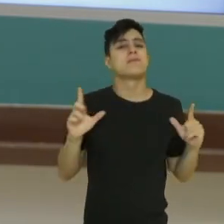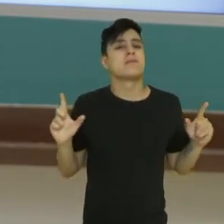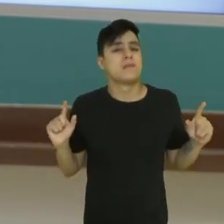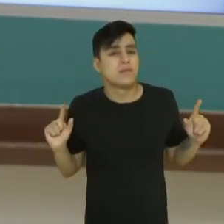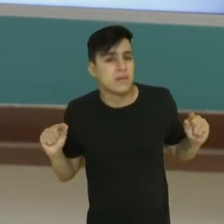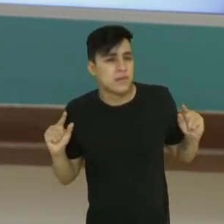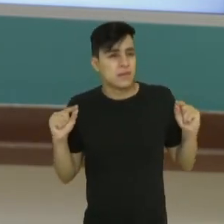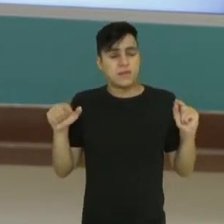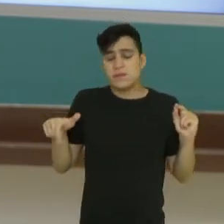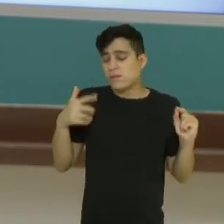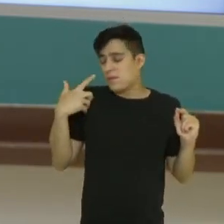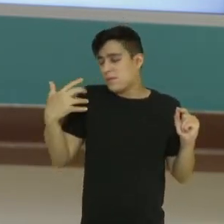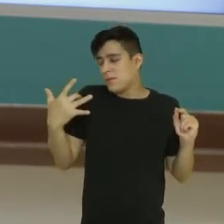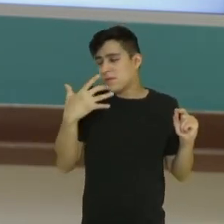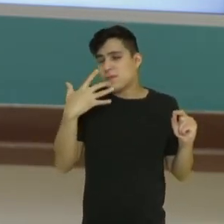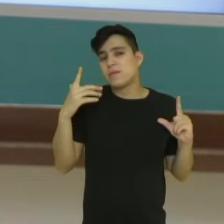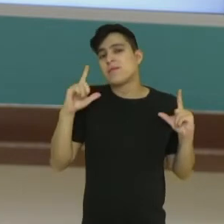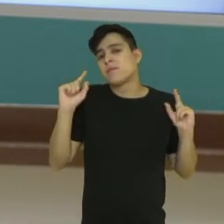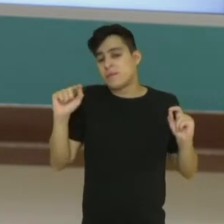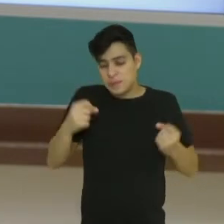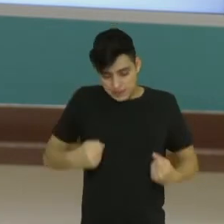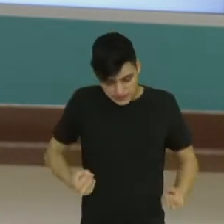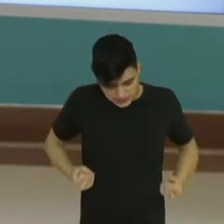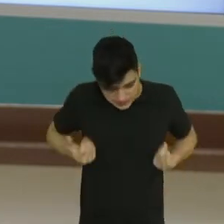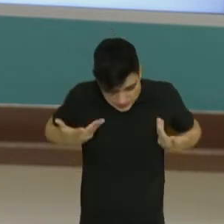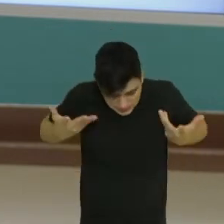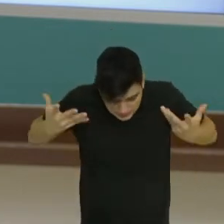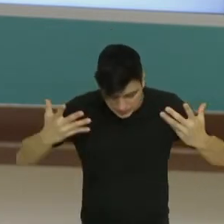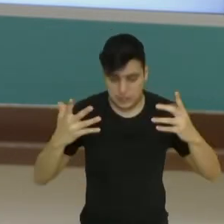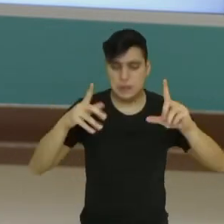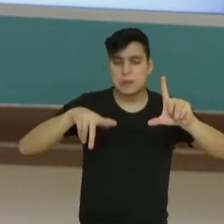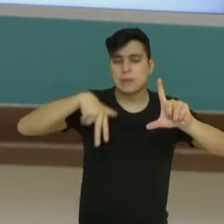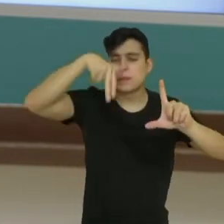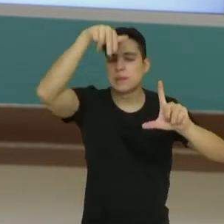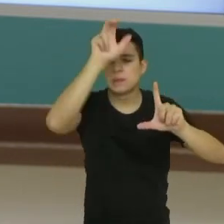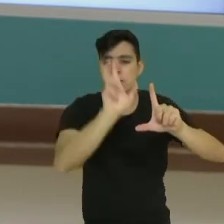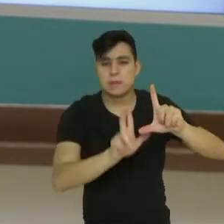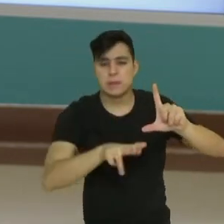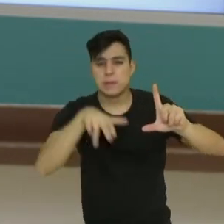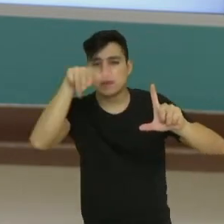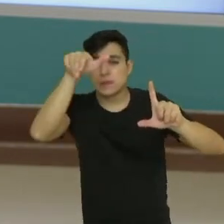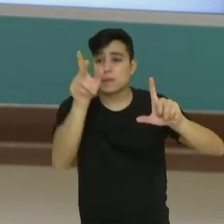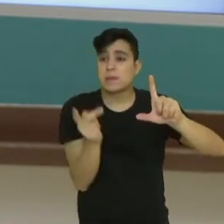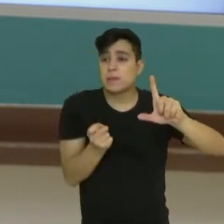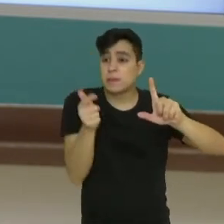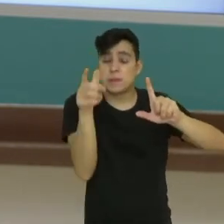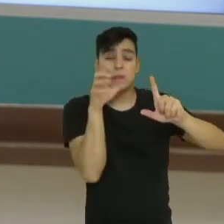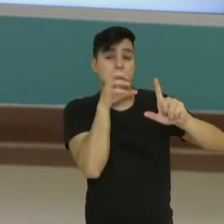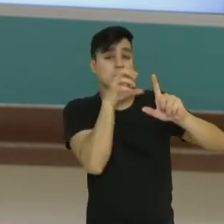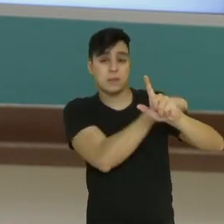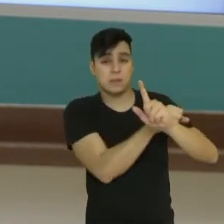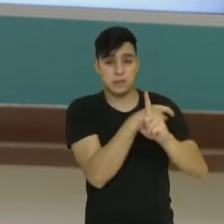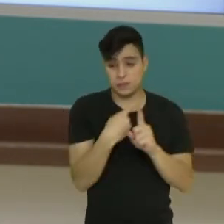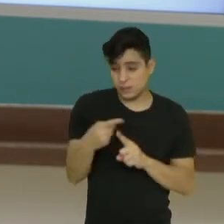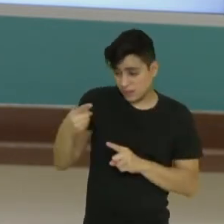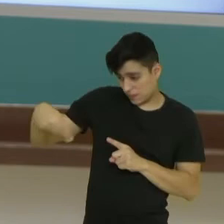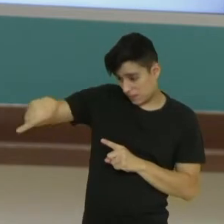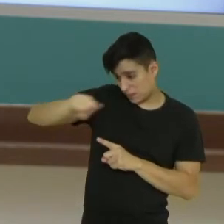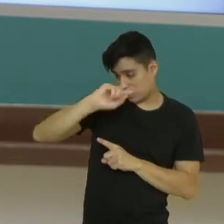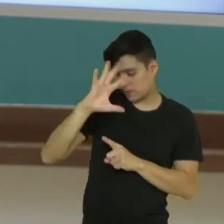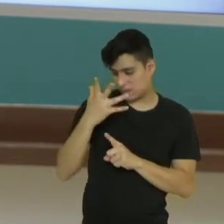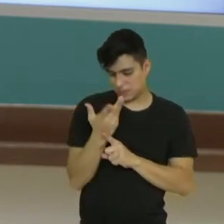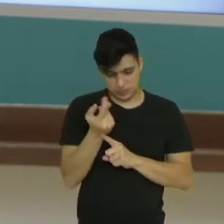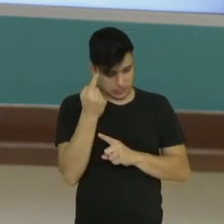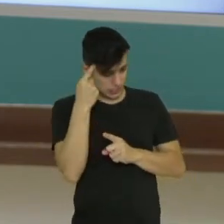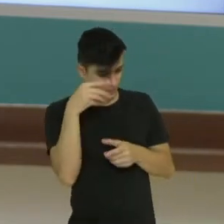esse investimento na cor significa que ele vai dar uma expressão maior na cor e vai ser uma pintura um pouco mais rápida. Por quê? Agora, os pintores que antigamente estavam